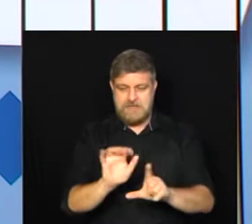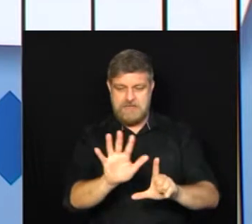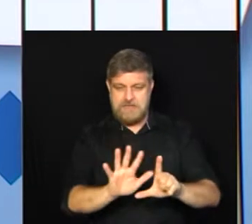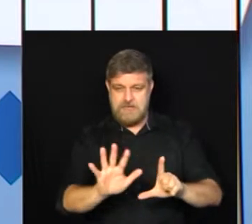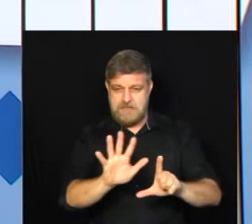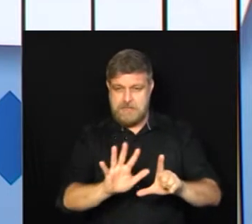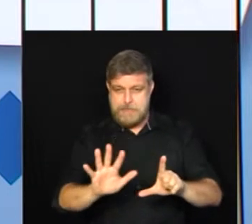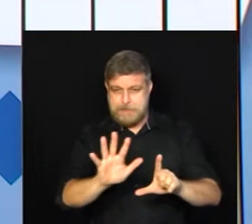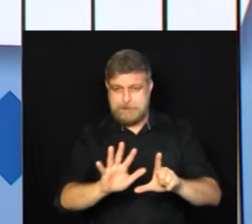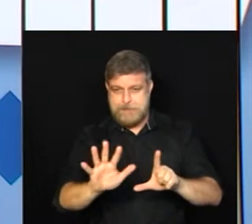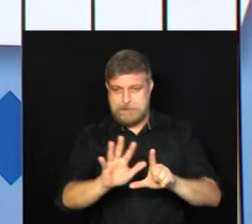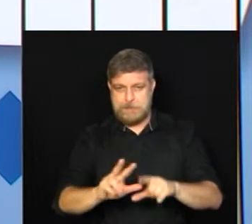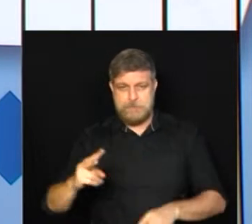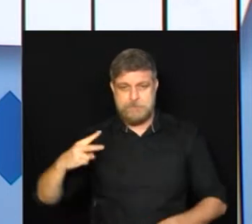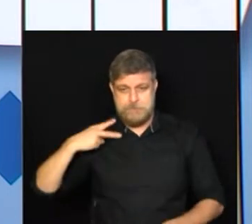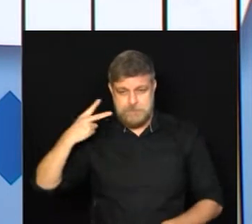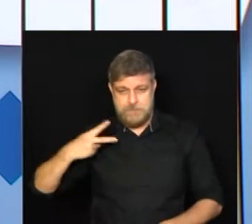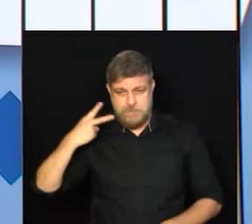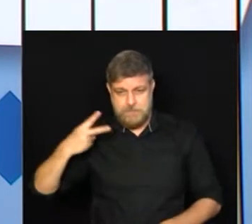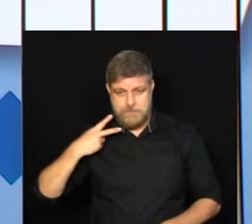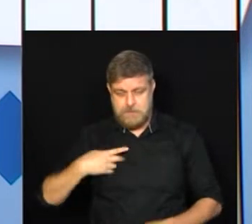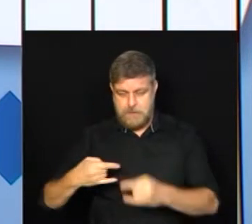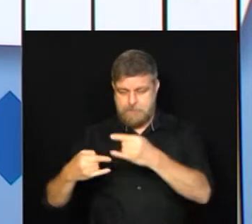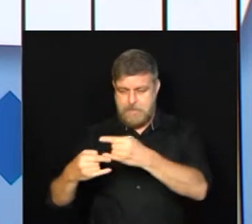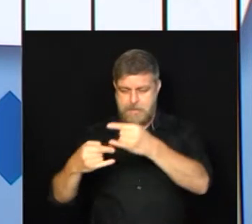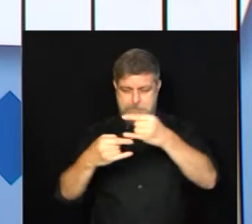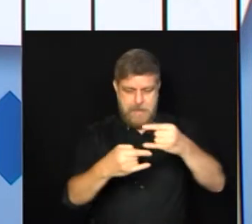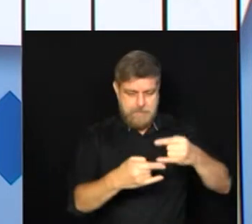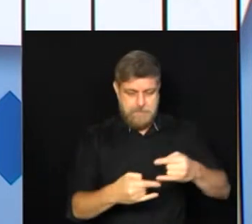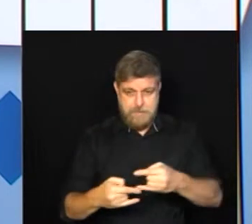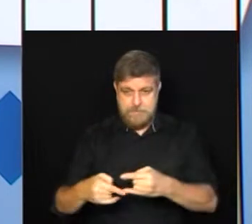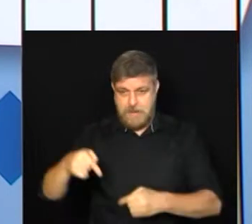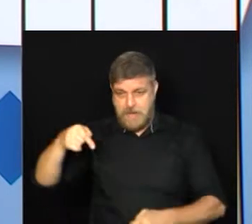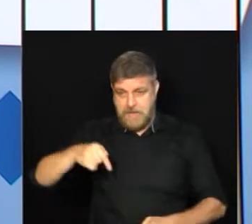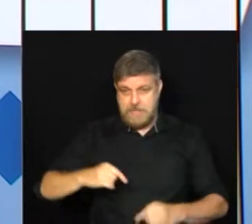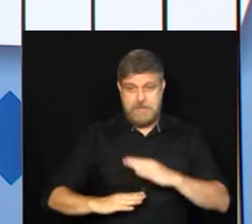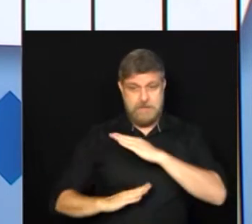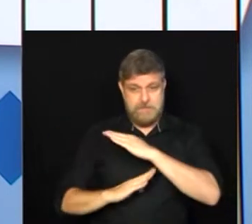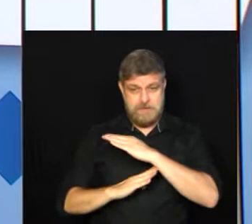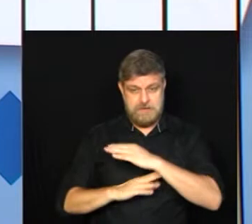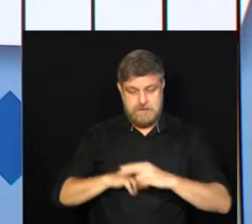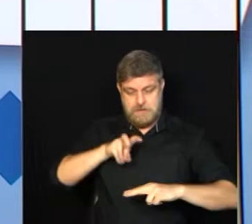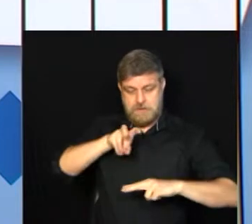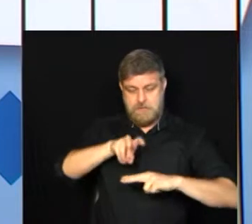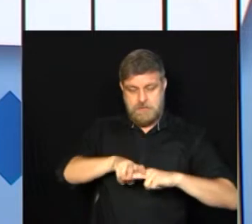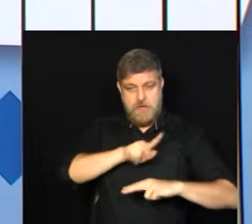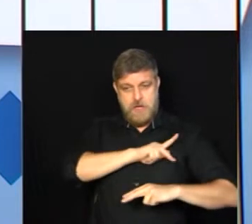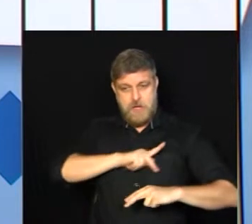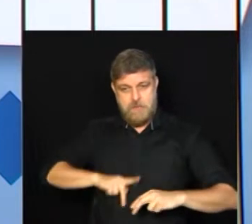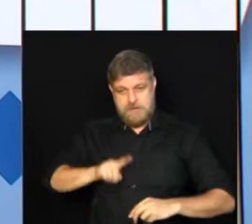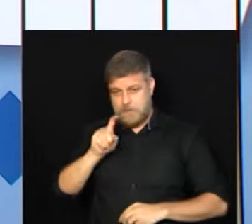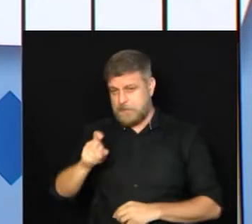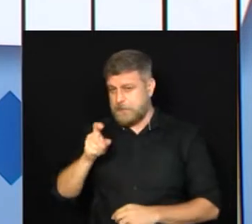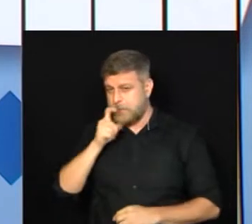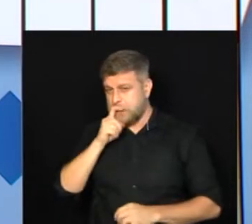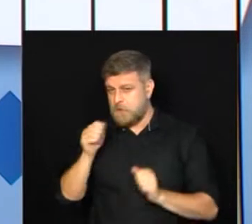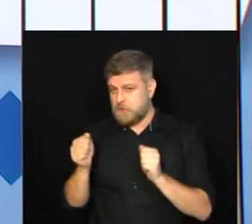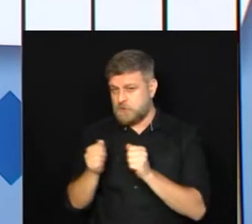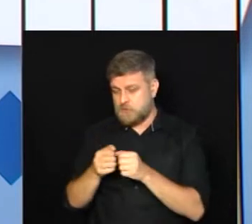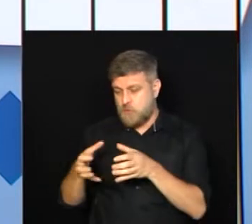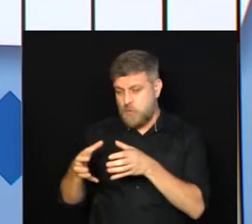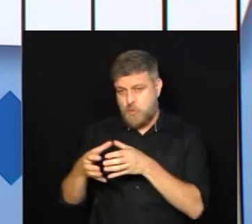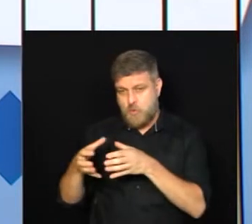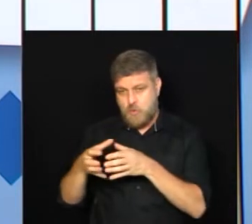participação virtual dos parlamentares. Aqui no plenário nós teremos o presidente, juntamente com a equipe